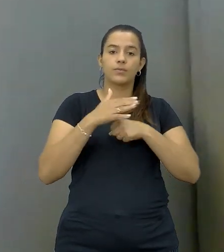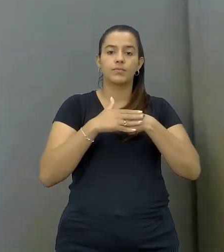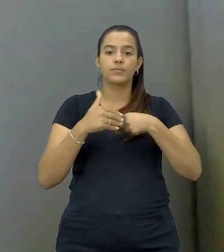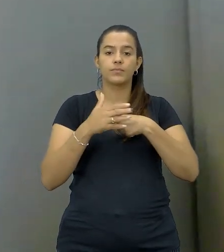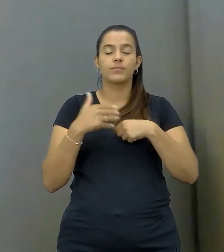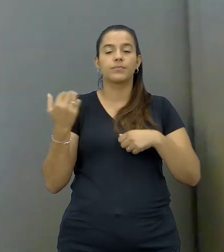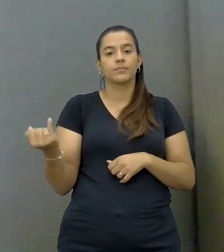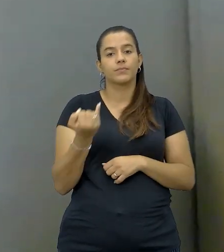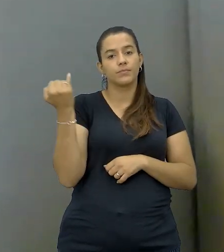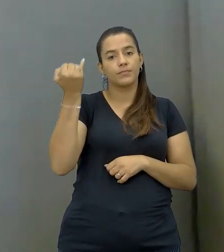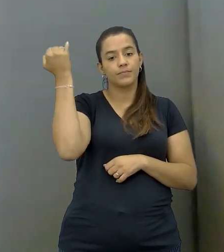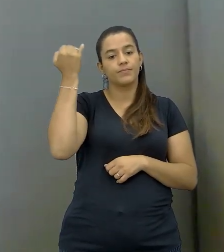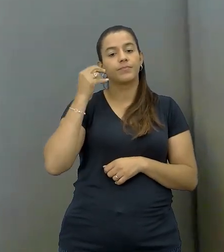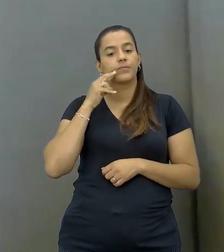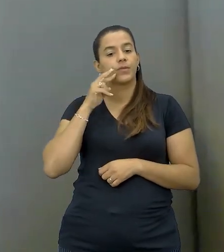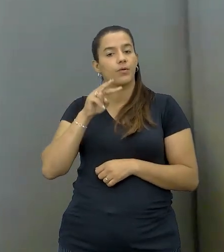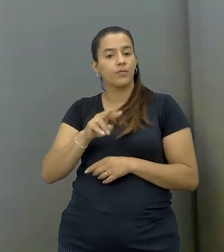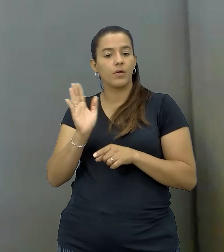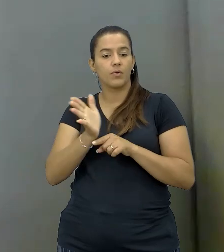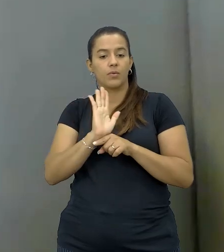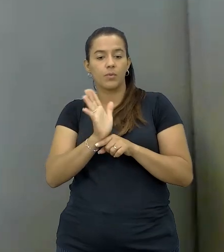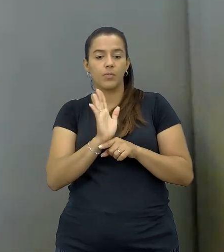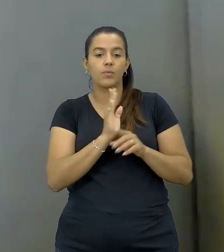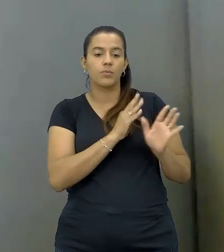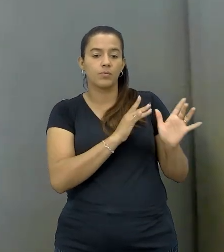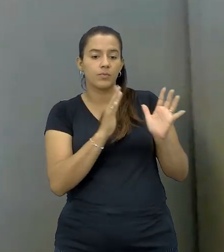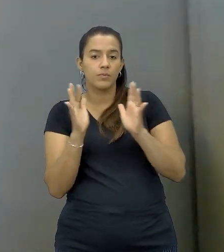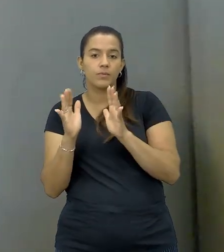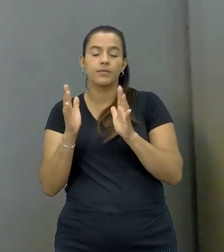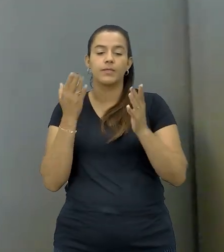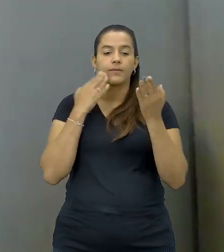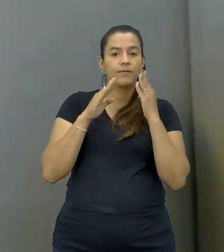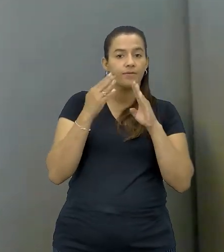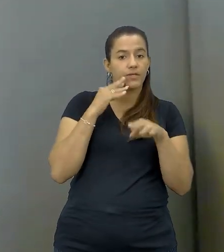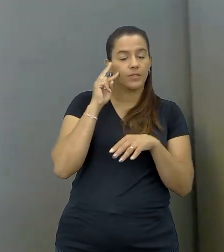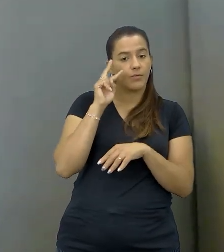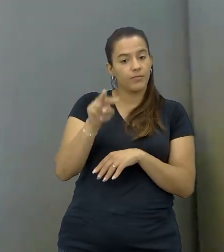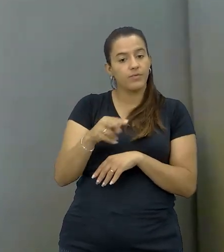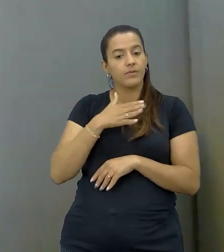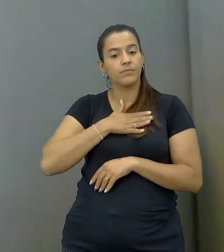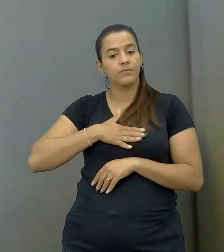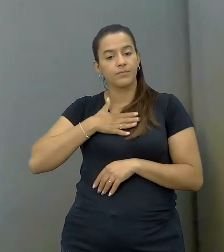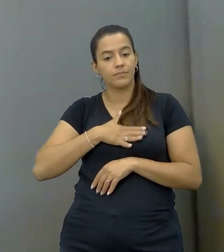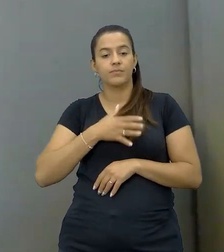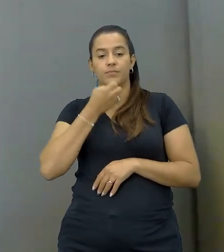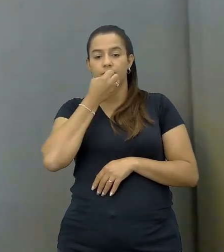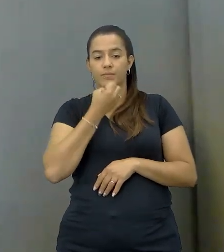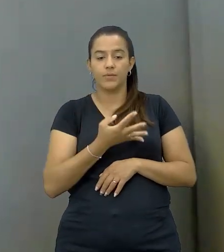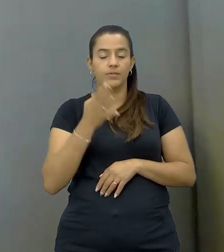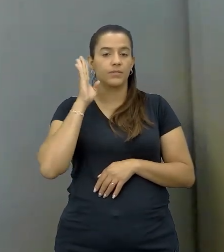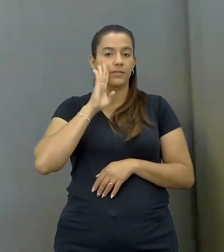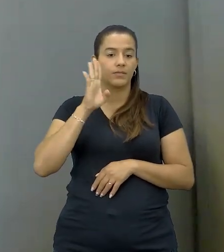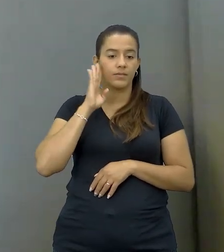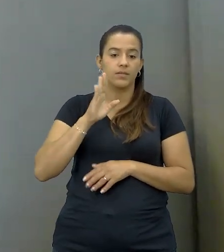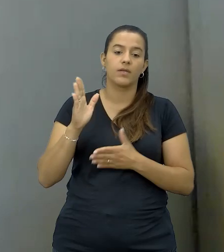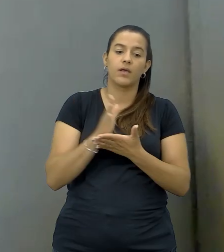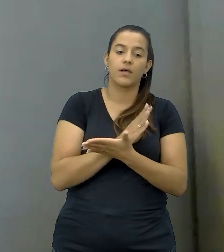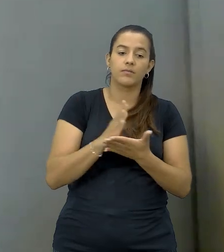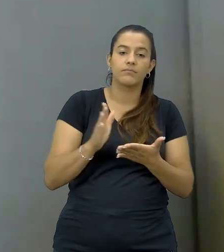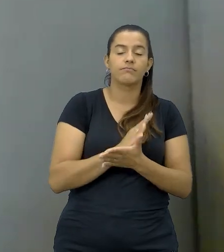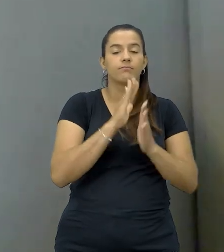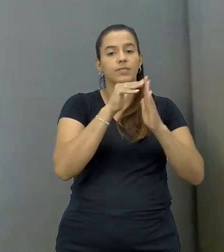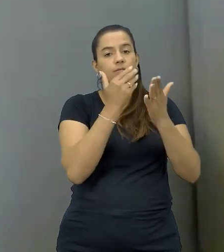importante para os estudantes, eu vi alguns vídeos aí no Face que eu ando, às vezes, pesquisando, e achei muito importante, algumas escolas fizeram isso de